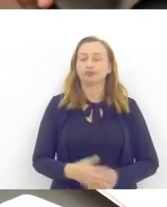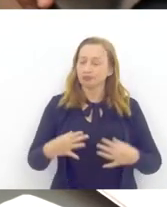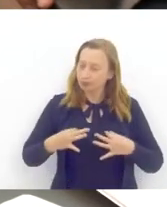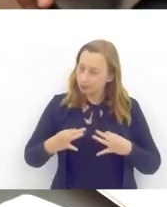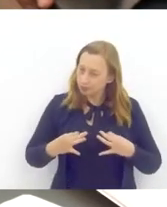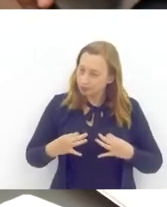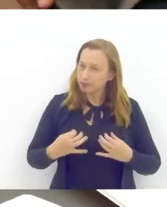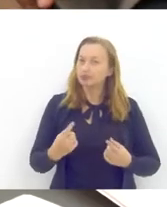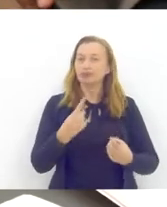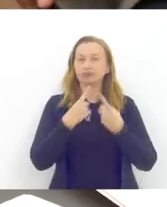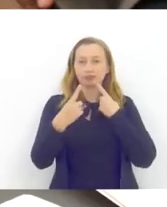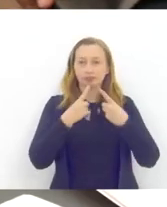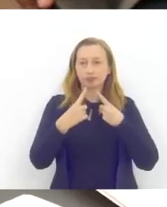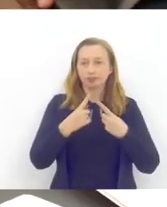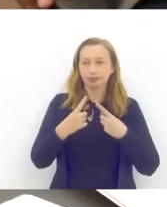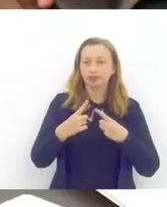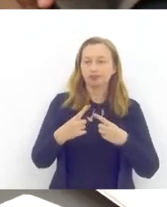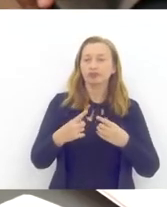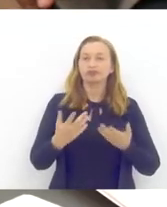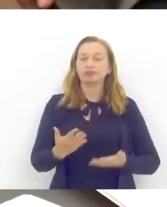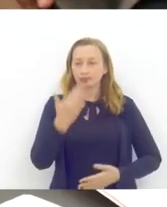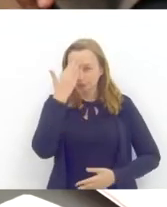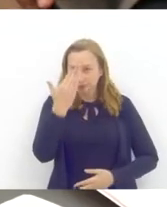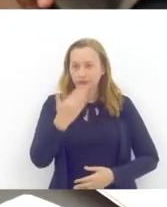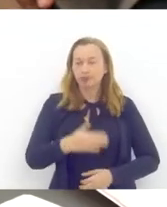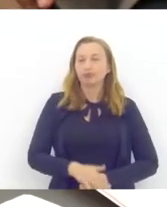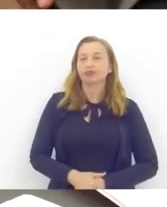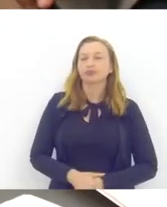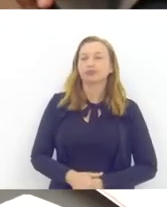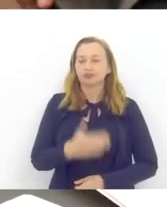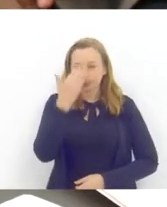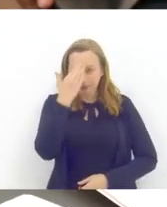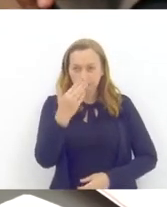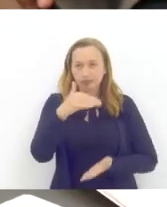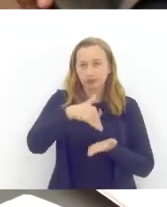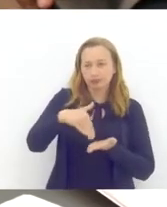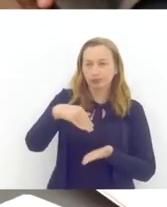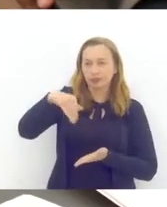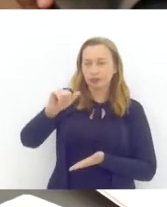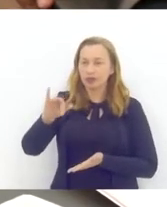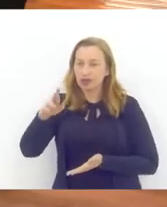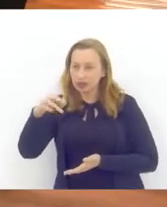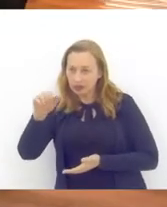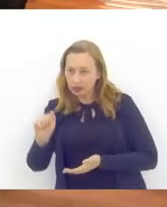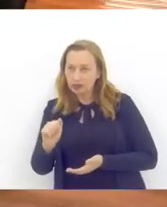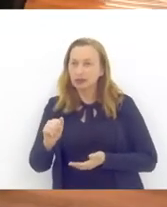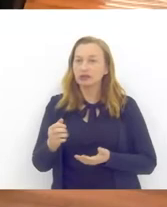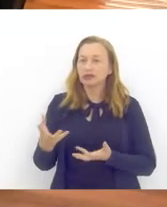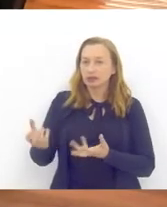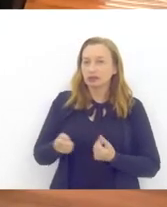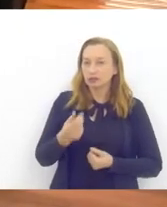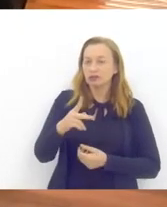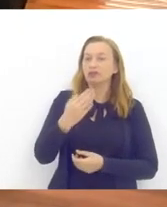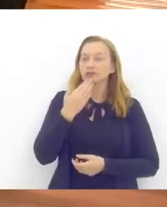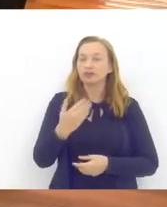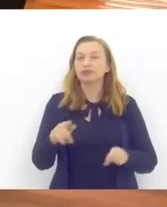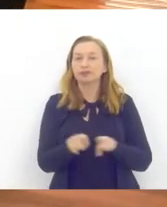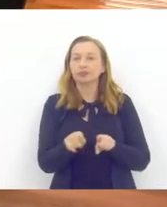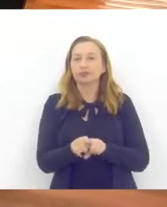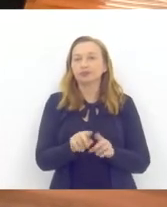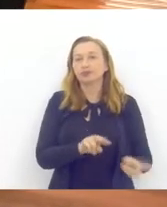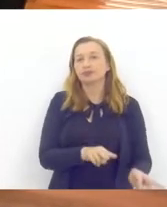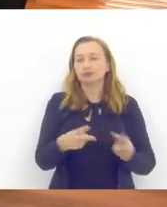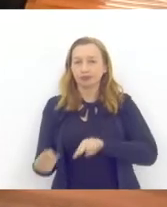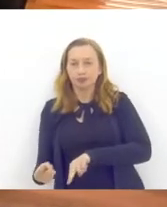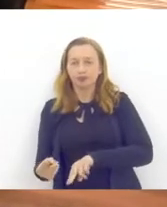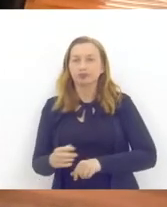aqui para debater as alternativas. Obrigada. Obrigado, secretária Marília. Eu reitero também o pedido, vamos caminhar. Peço,